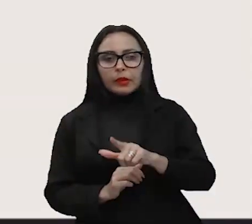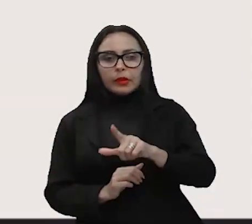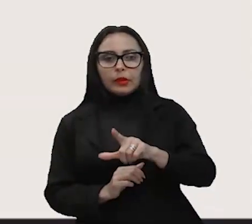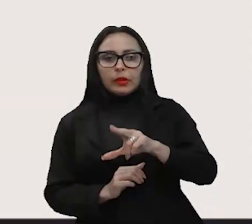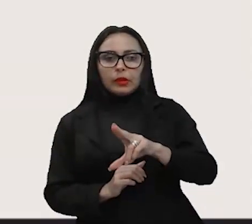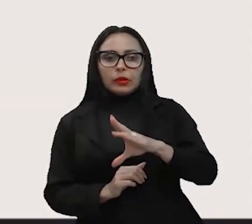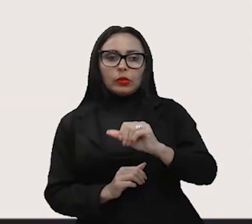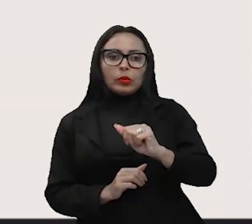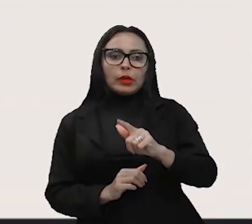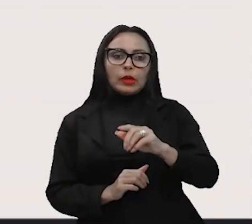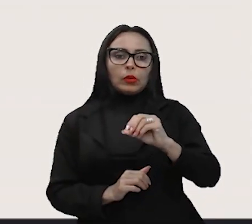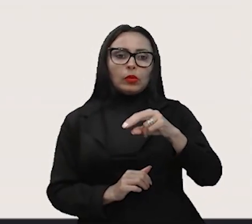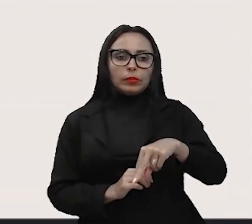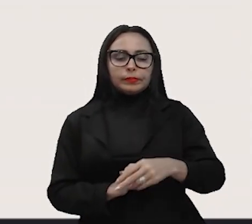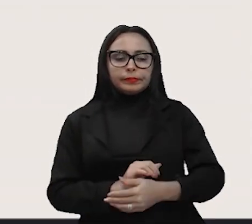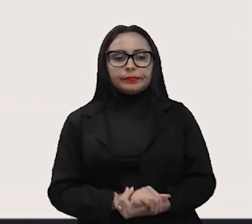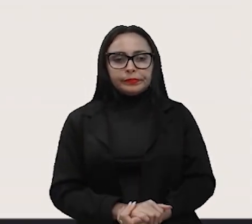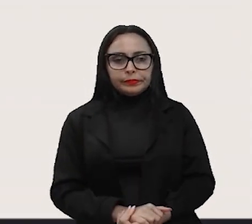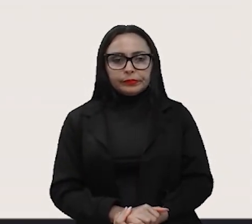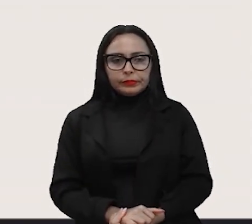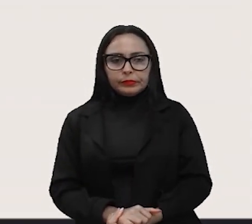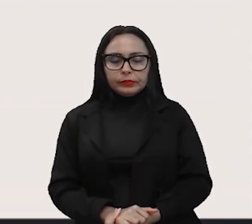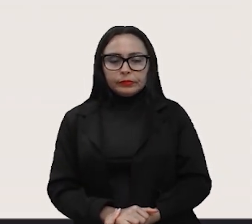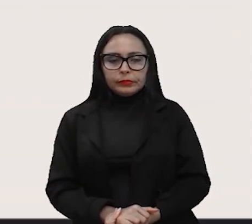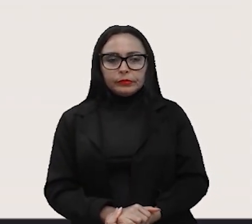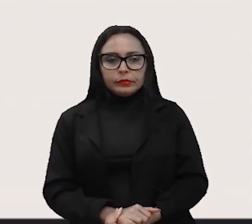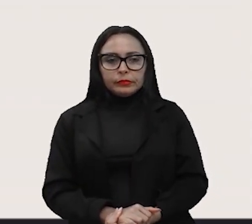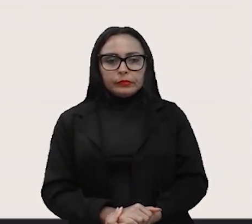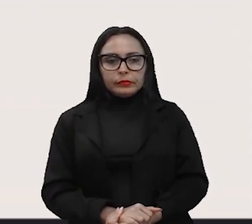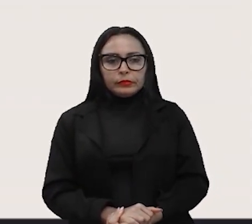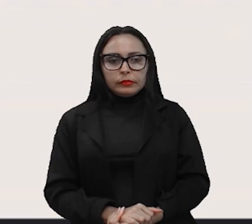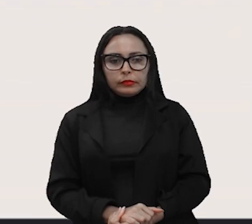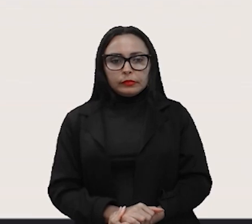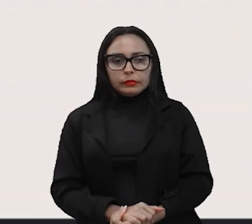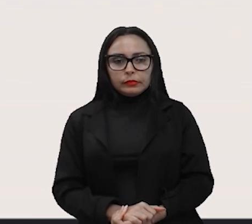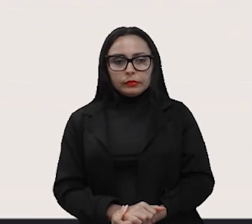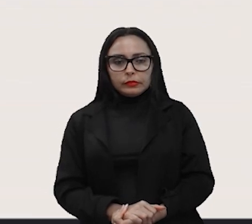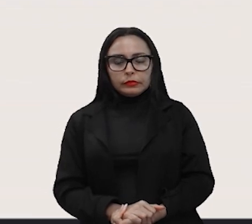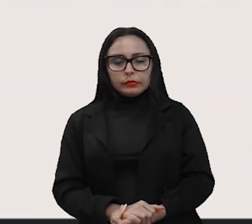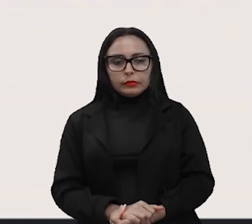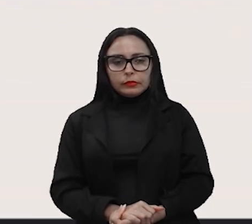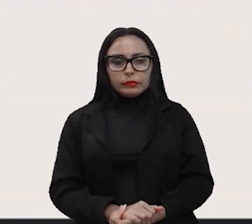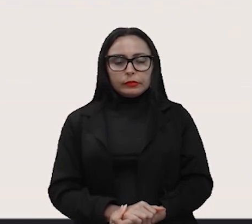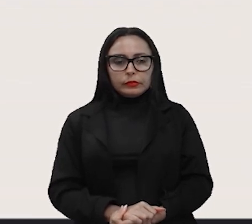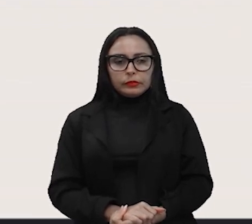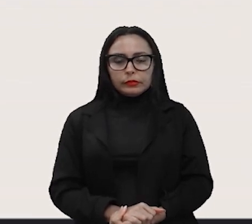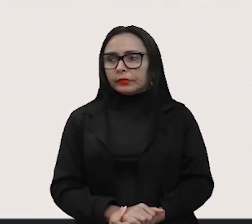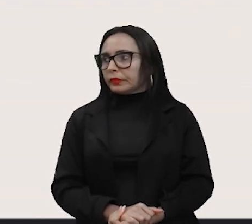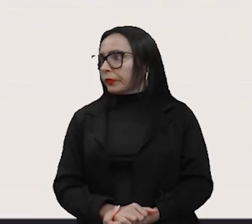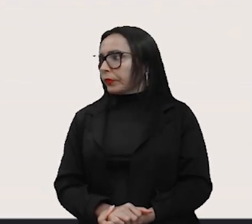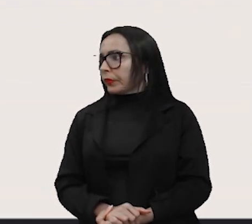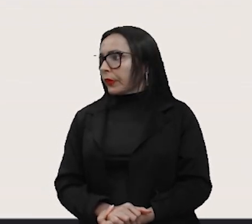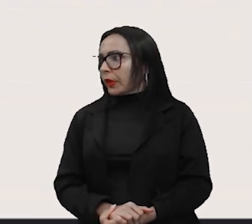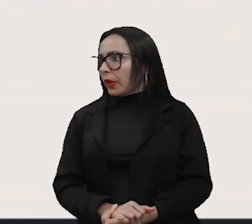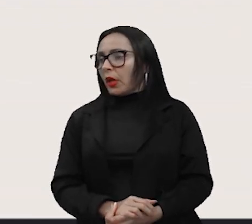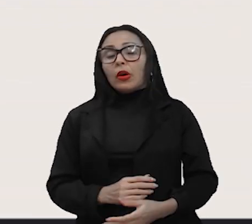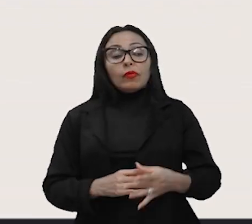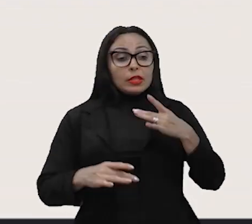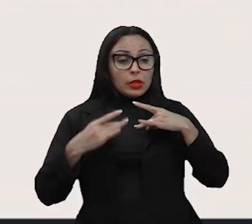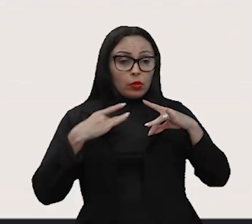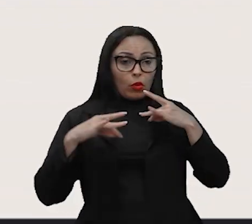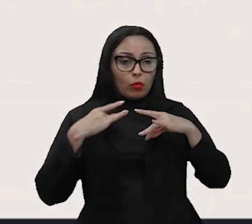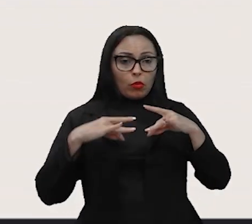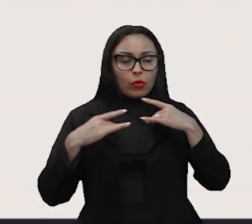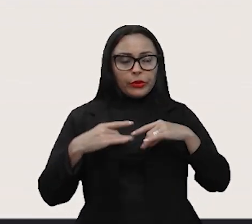o glucagon. O glucagon vai ser o hormônio que pega a glicose